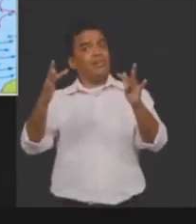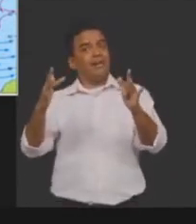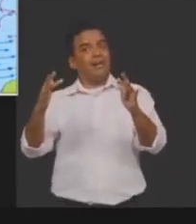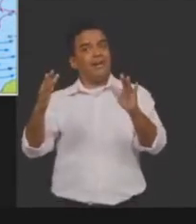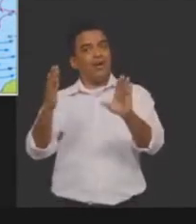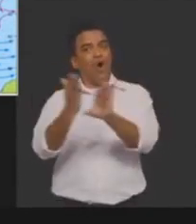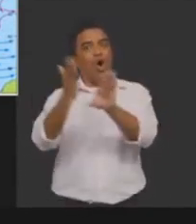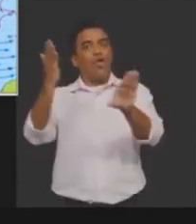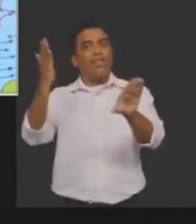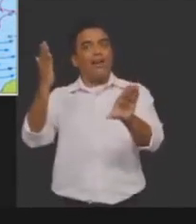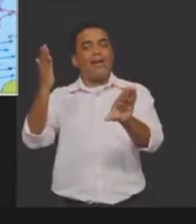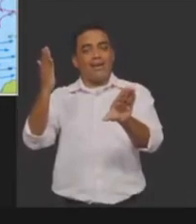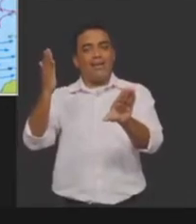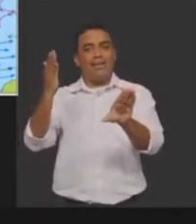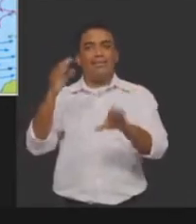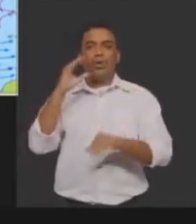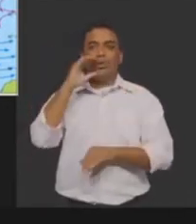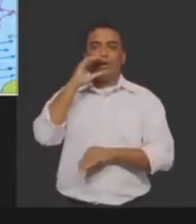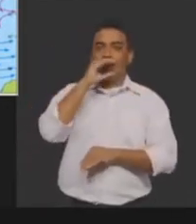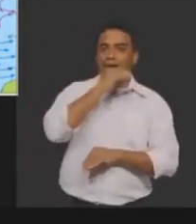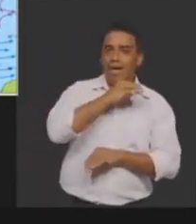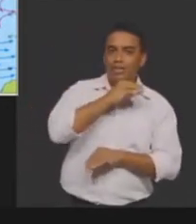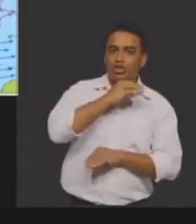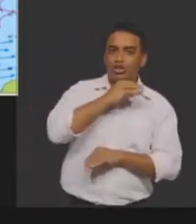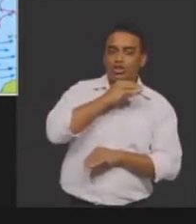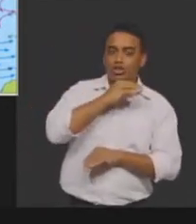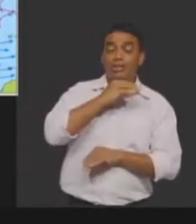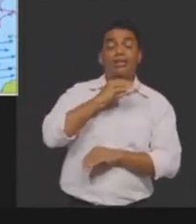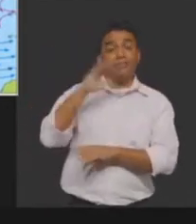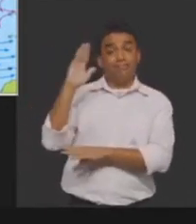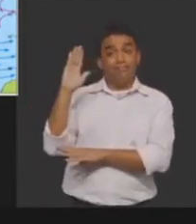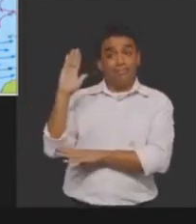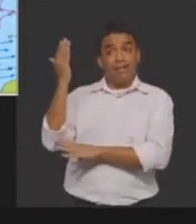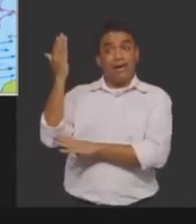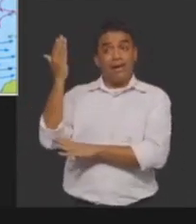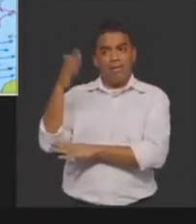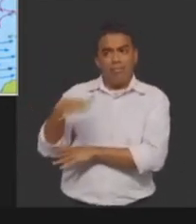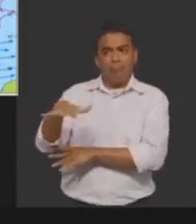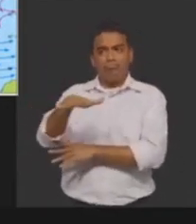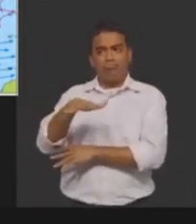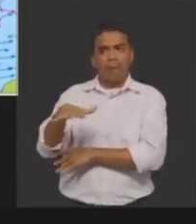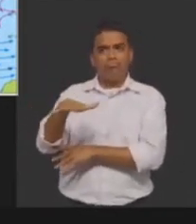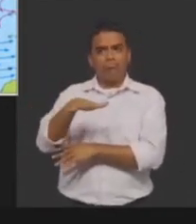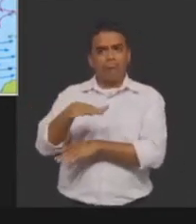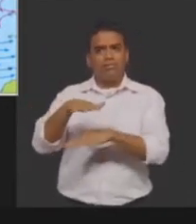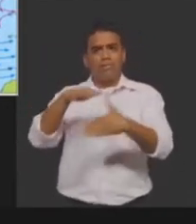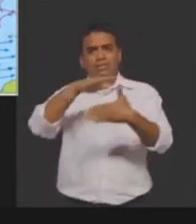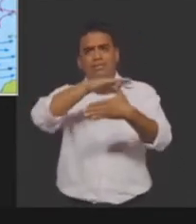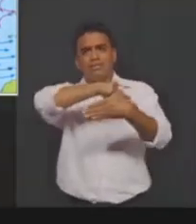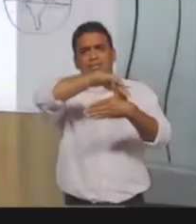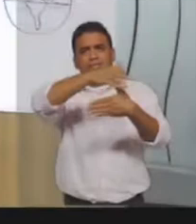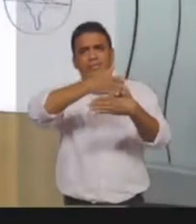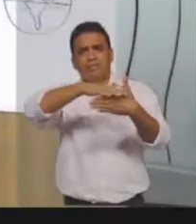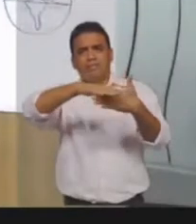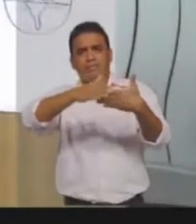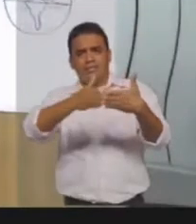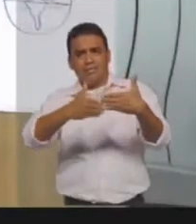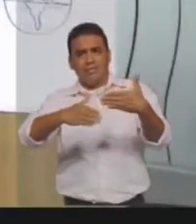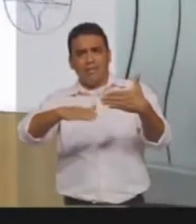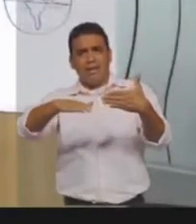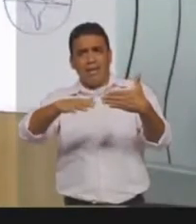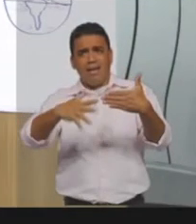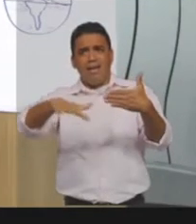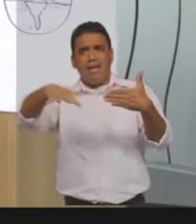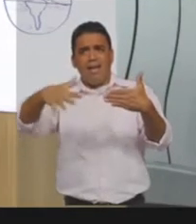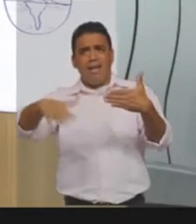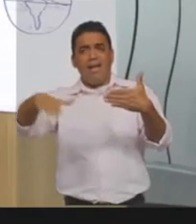essas correntes quentes, elas vão influenciar no clima das regiões costeiras, ou seja, regiões próximas ao mar, de forma a